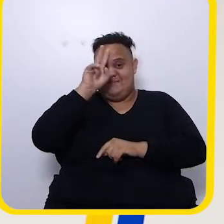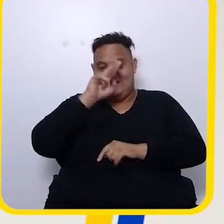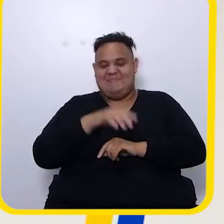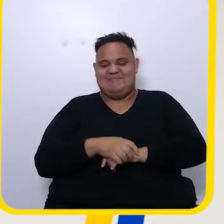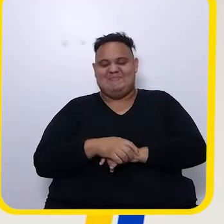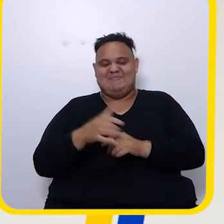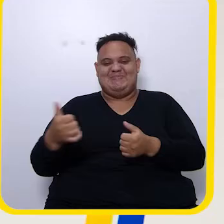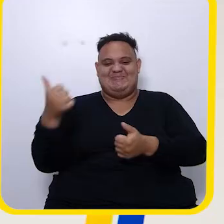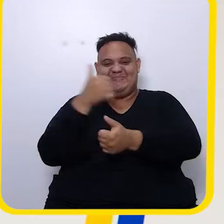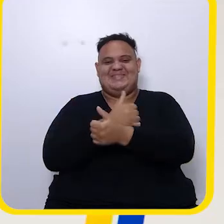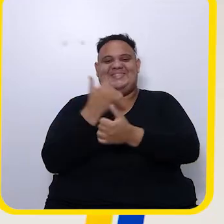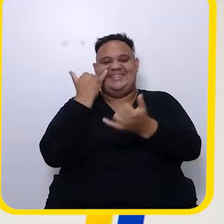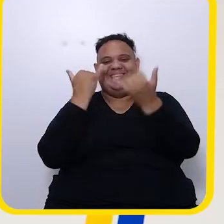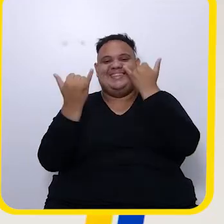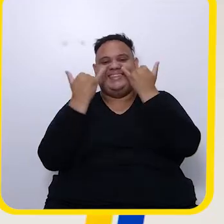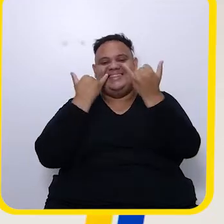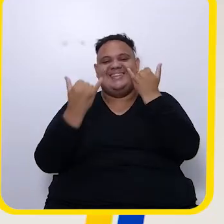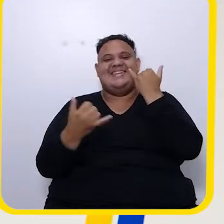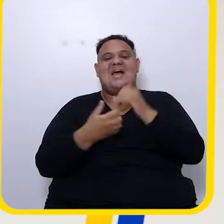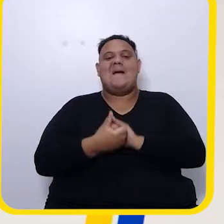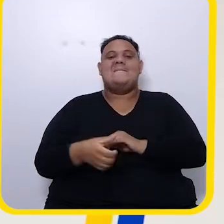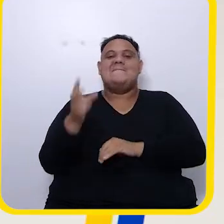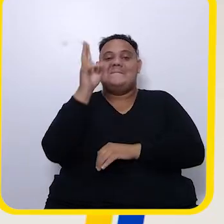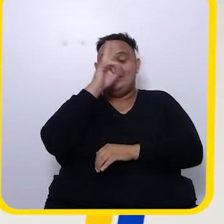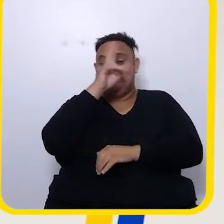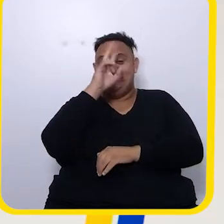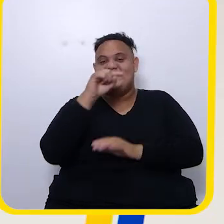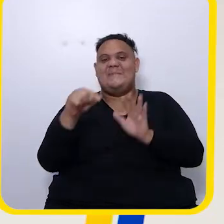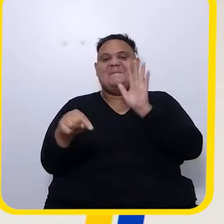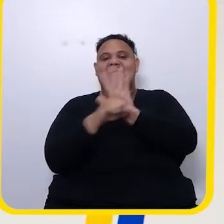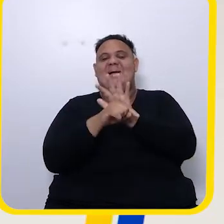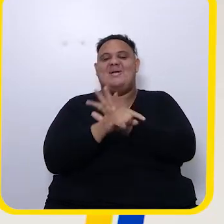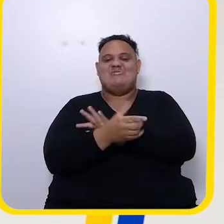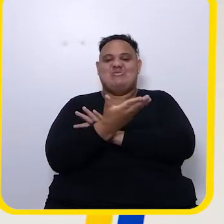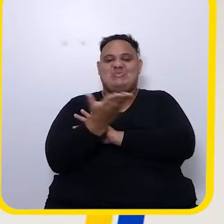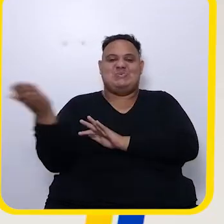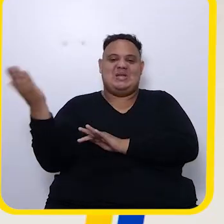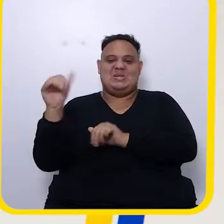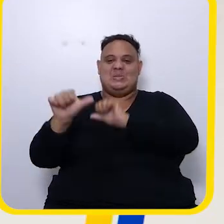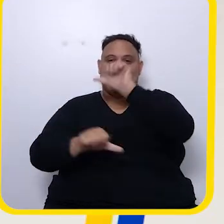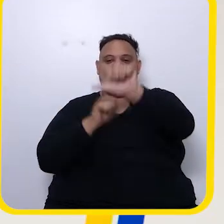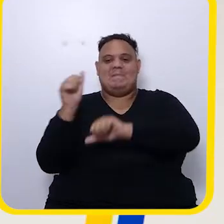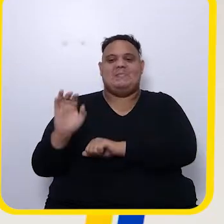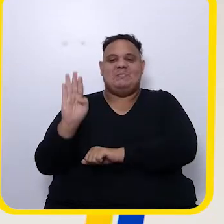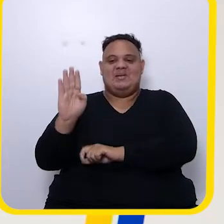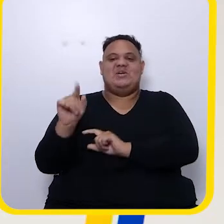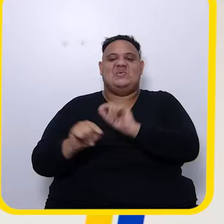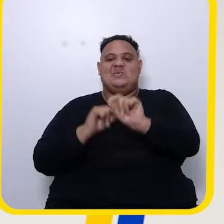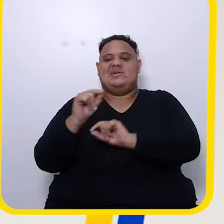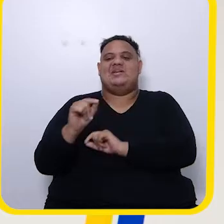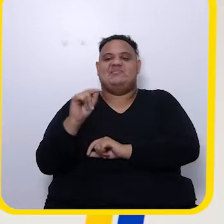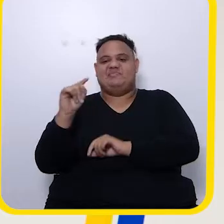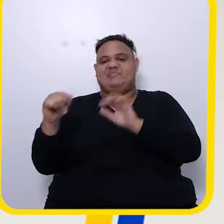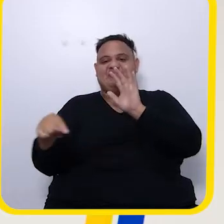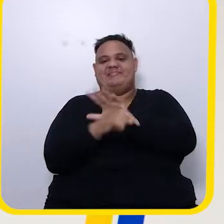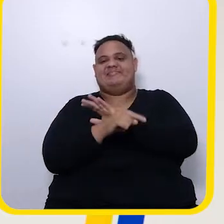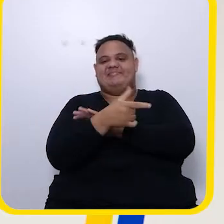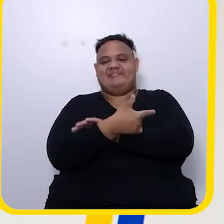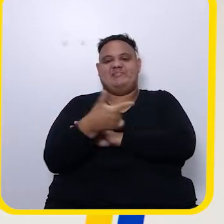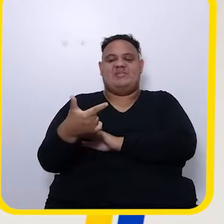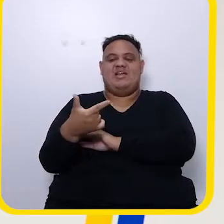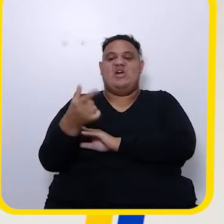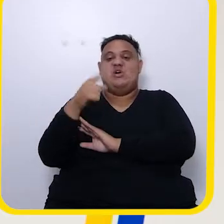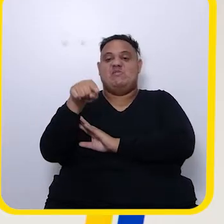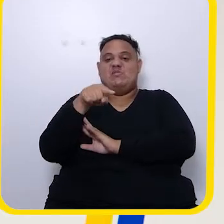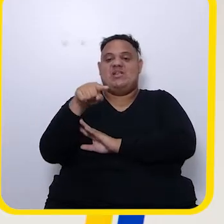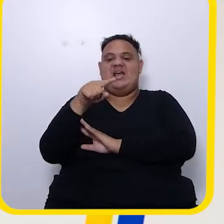só substituir as informações, ó. Lembrando que menos é da fórmula e eu troco o b por menos 2. Então, coloco o b